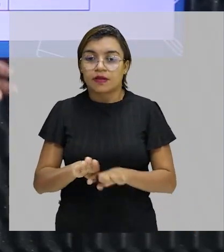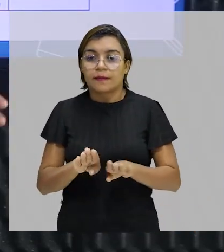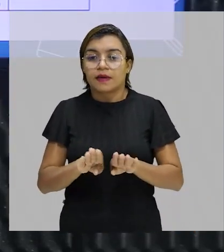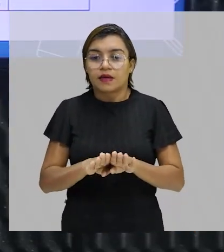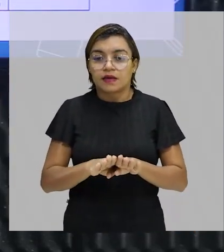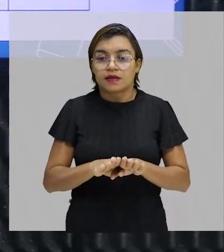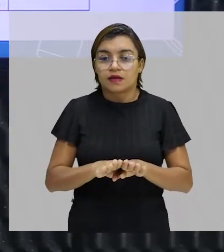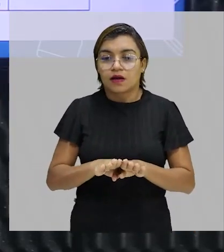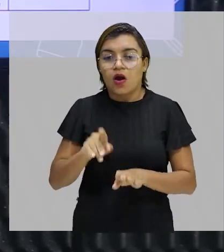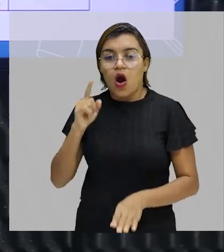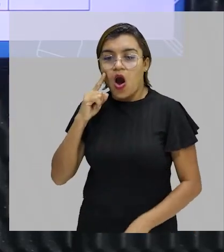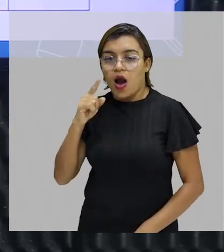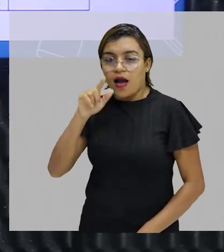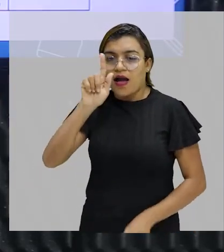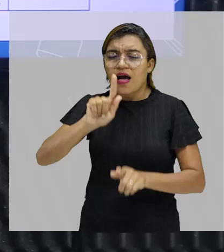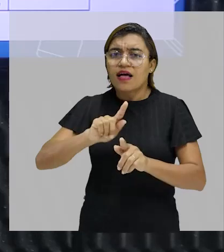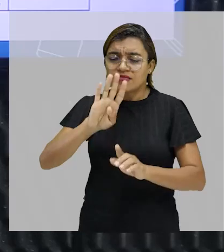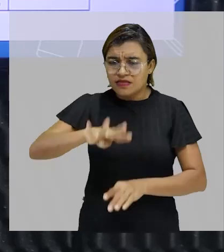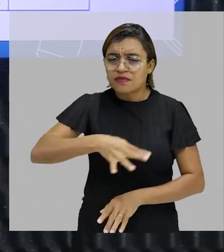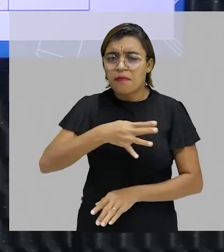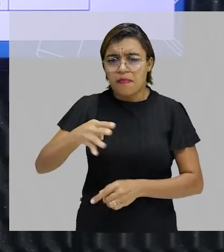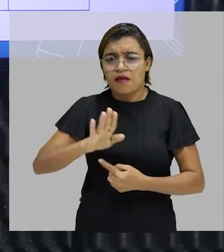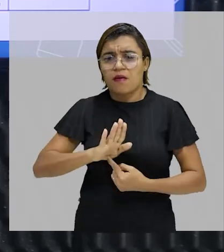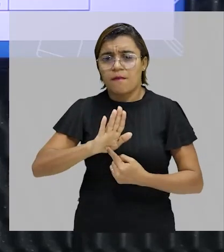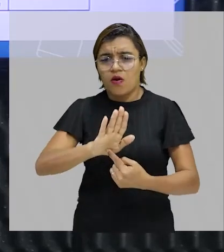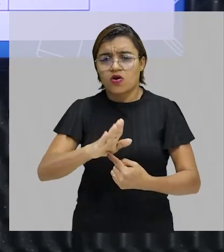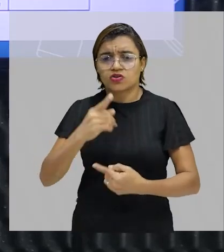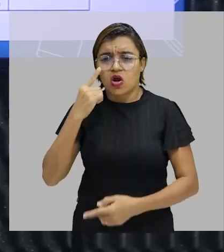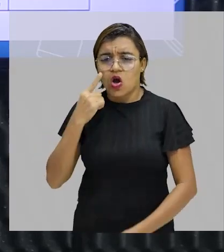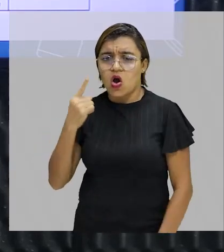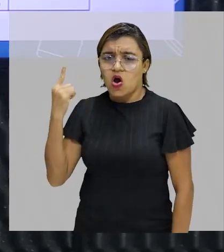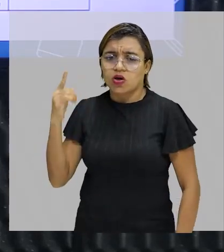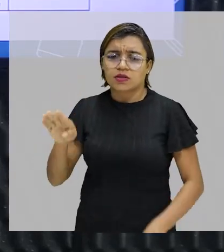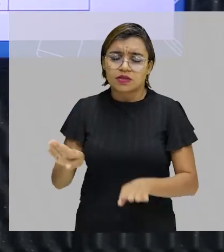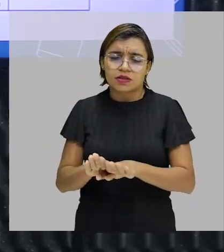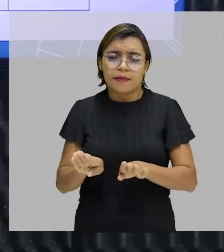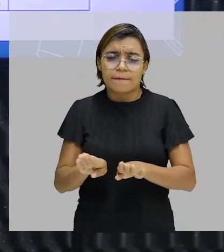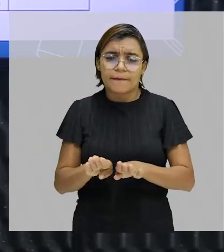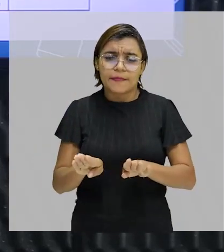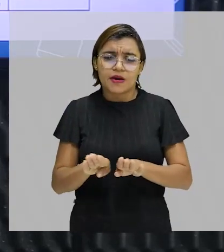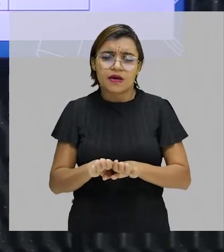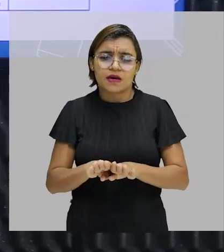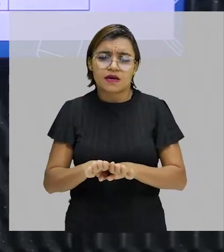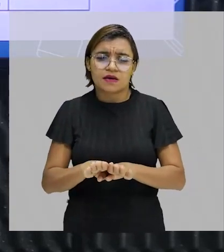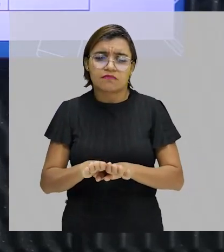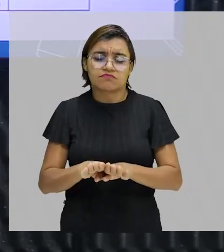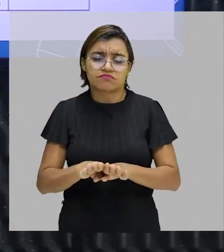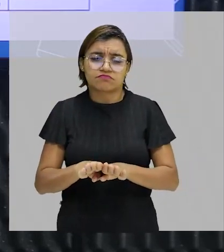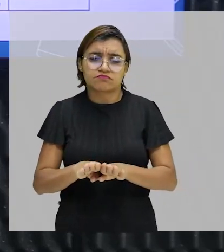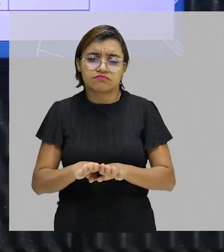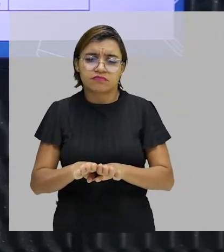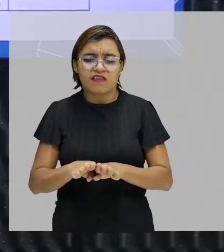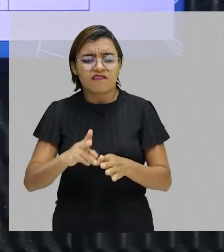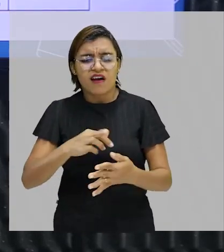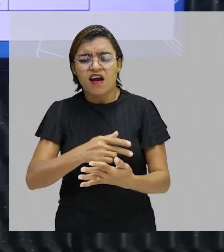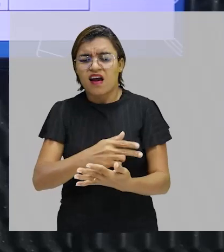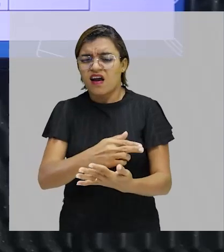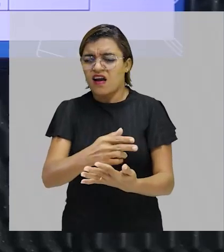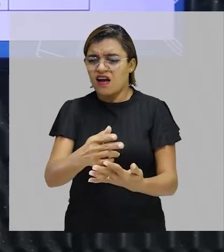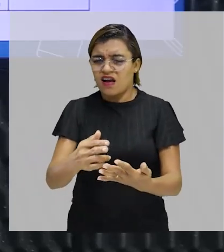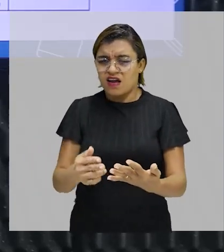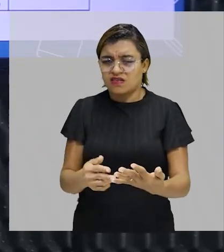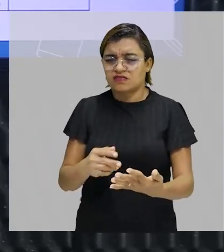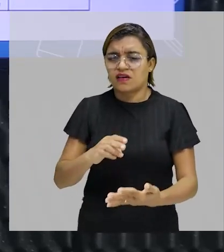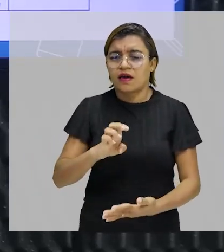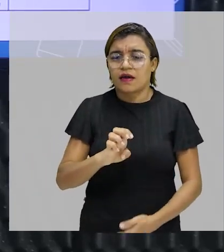copos descartáveis. Ele é o polietileno, sacos plásticos, embalagens de garrafas. Turminha,